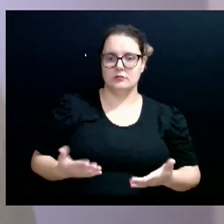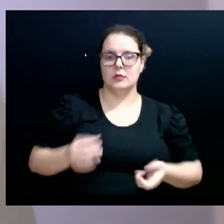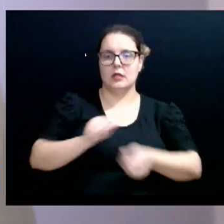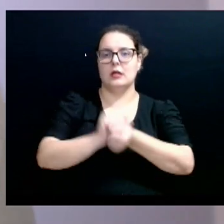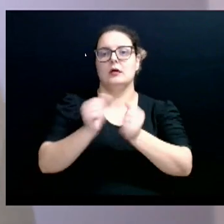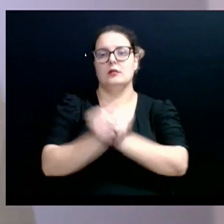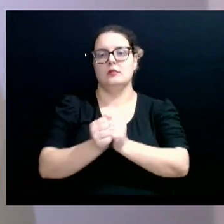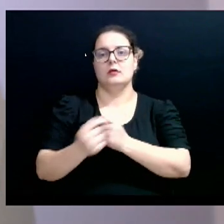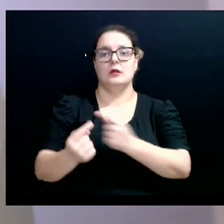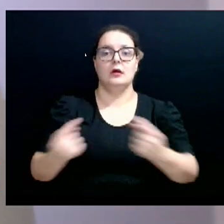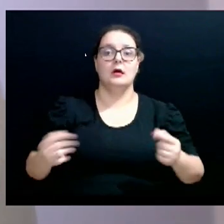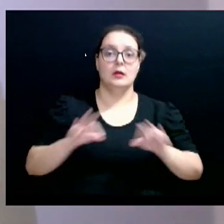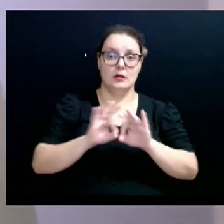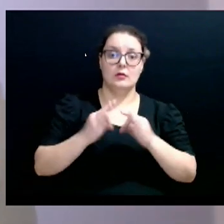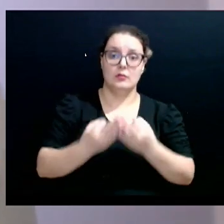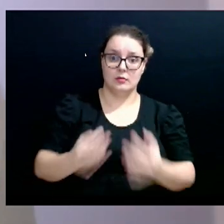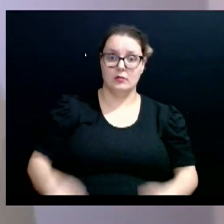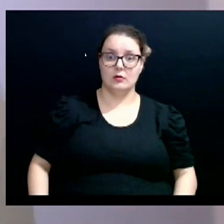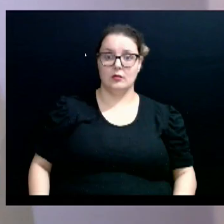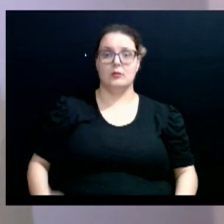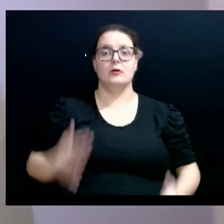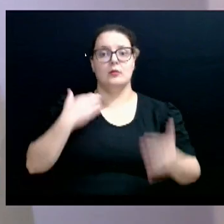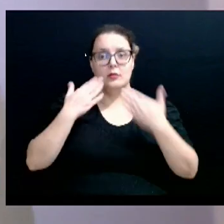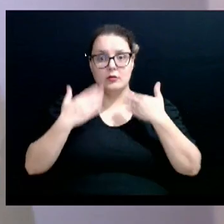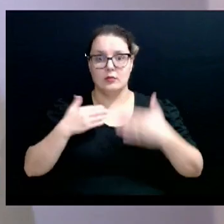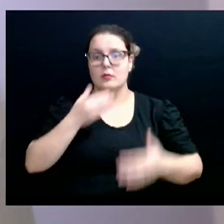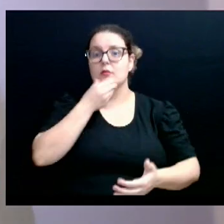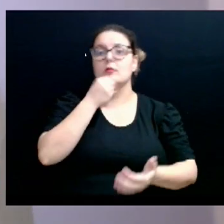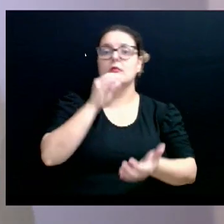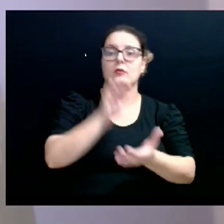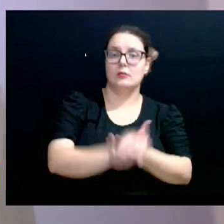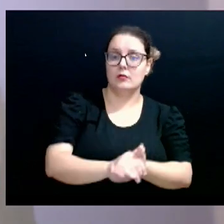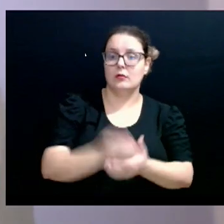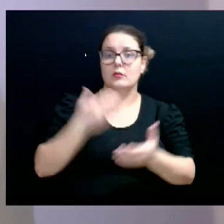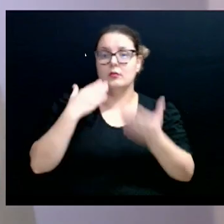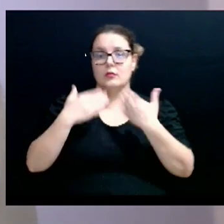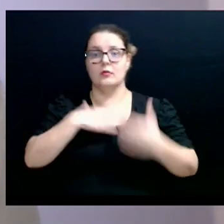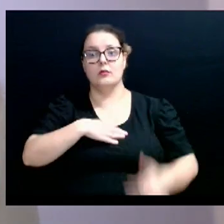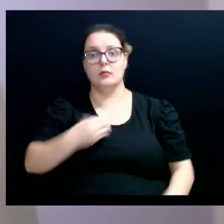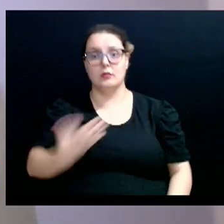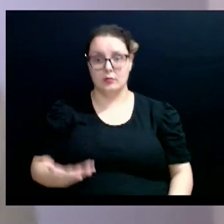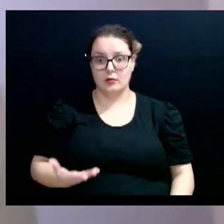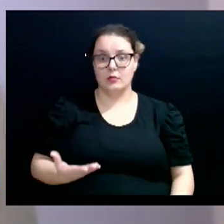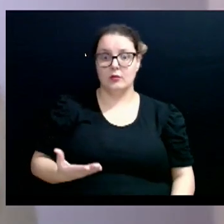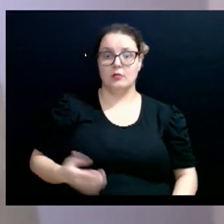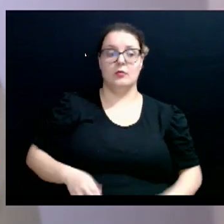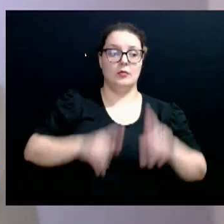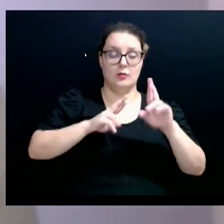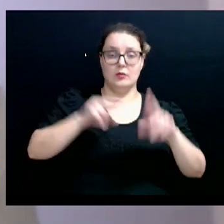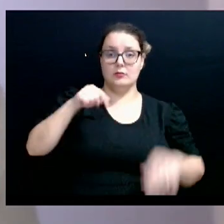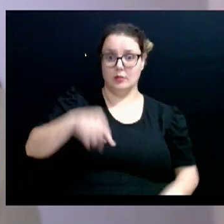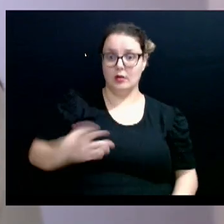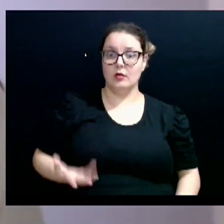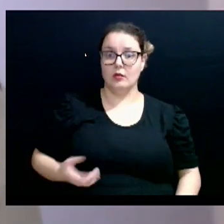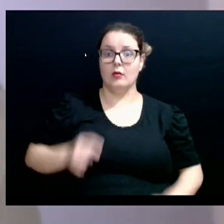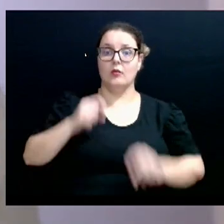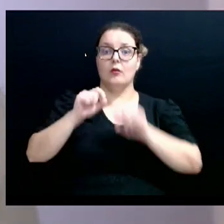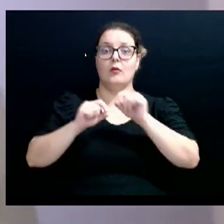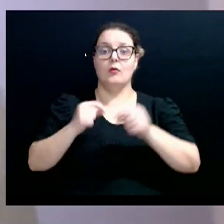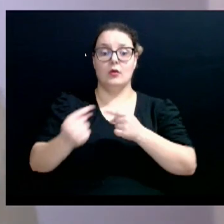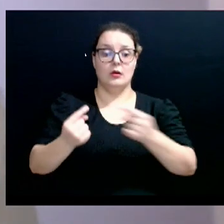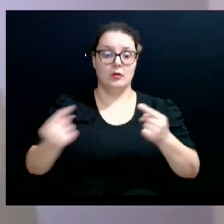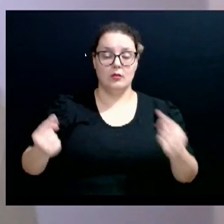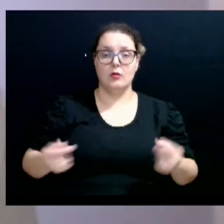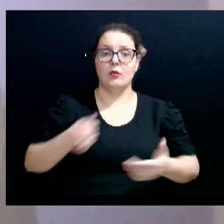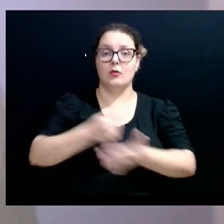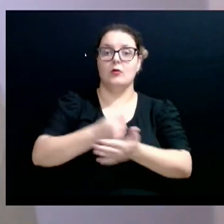família. Conversar com o marido, conversar com os filhos, olha, as expectativas aqui. O que é de cada um, obrigação de cada um